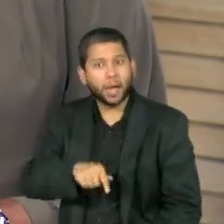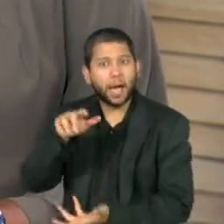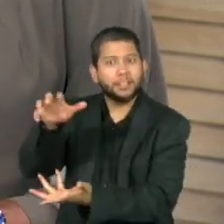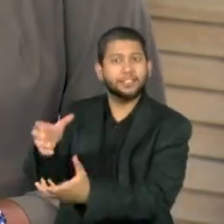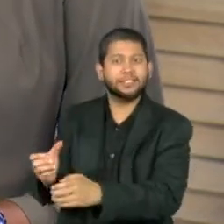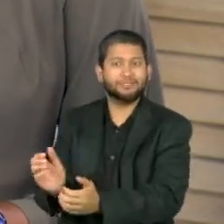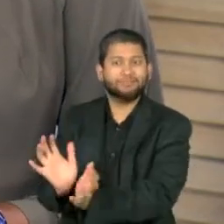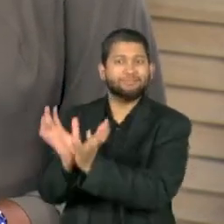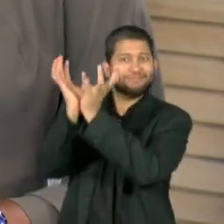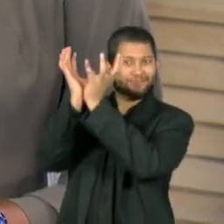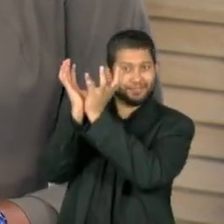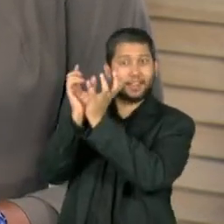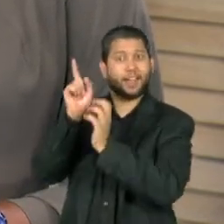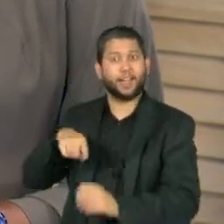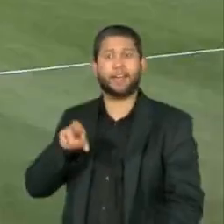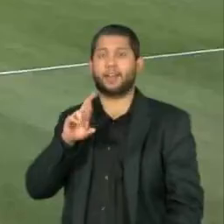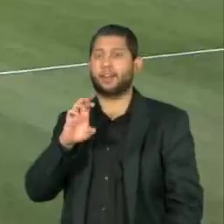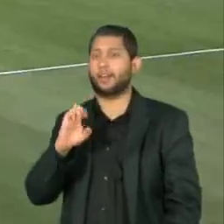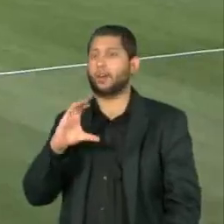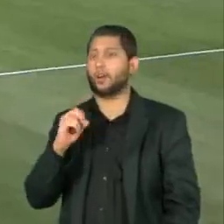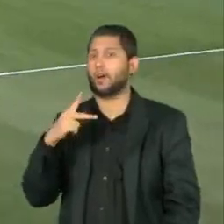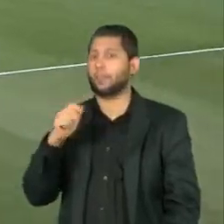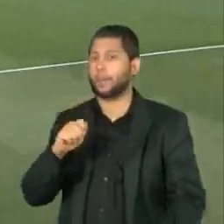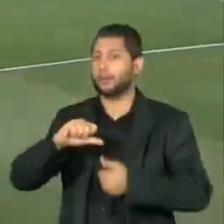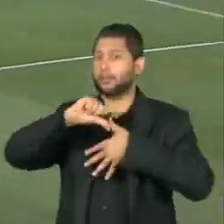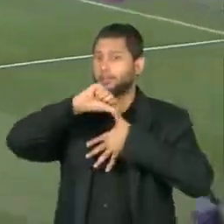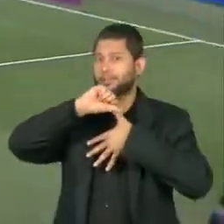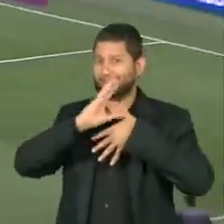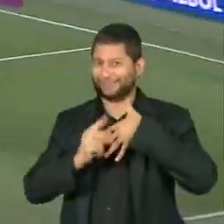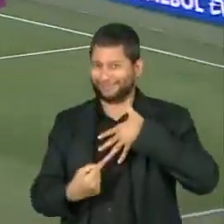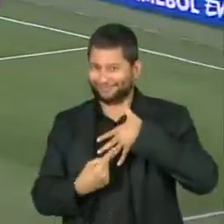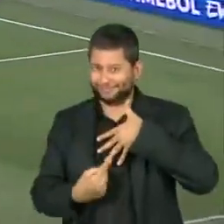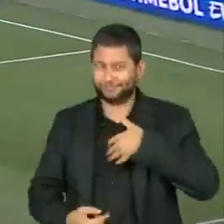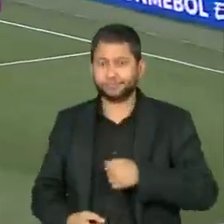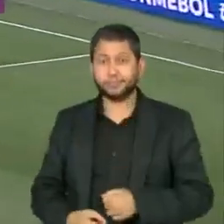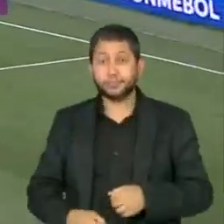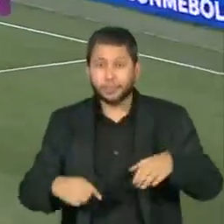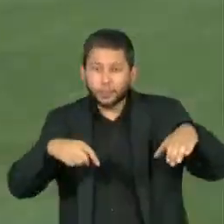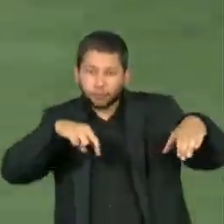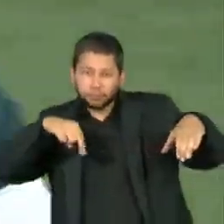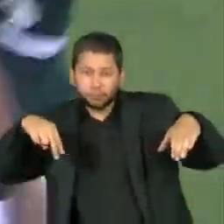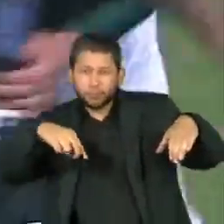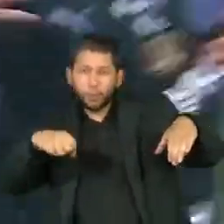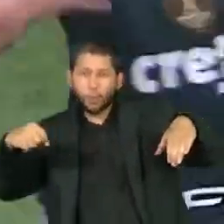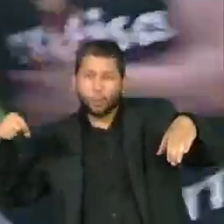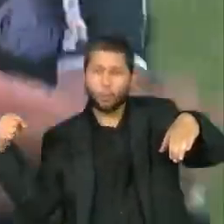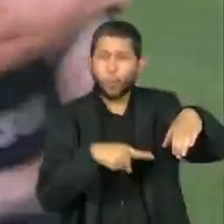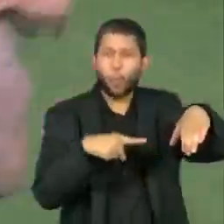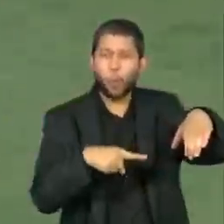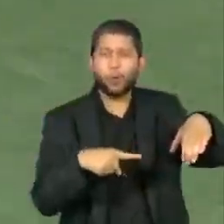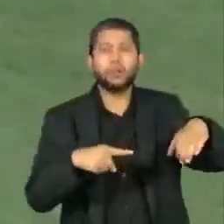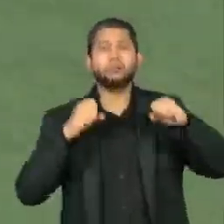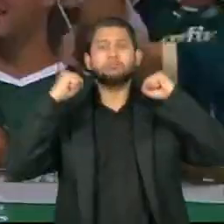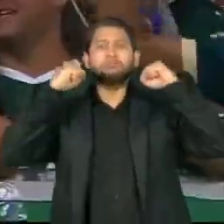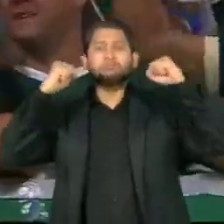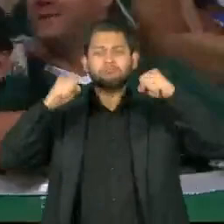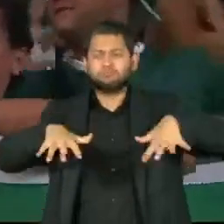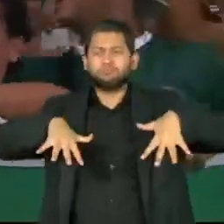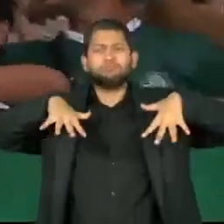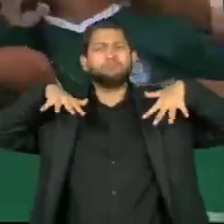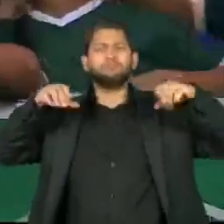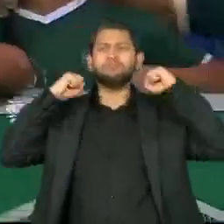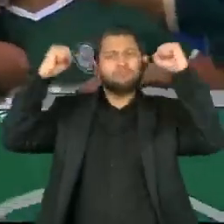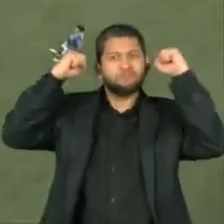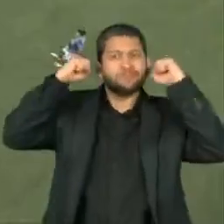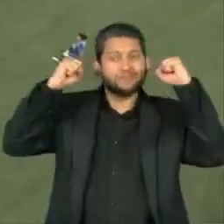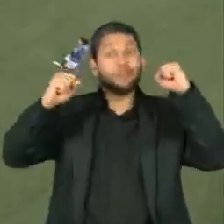vez, a Recopa Sul-Americana. A cobrança de falta precisa de Zé Rafael levantou a torcida no estádio do Palmeiras.